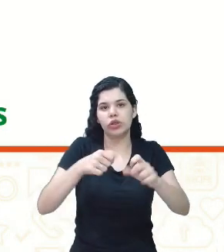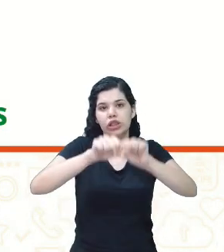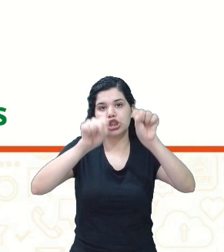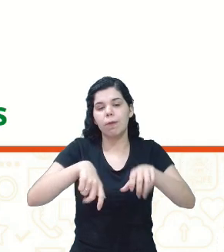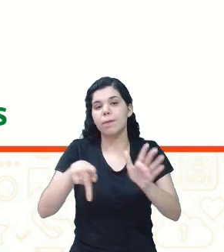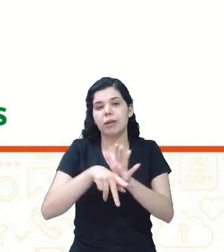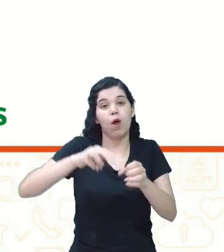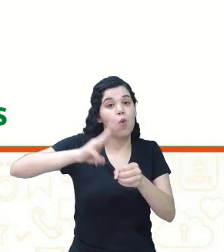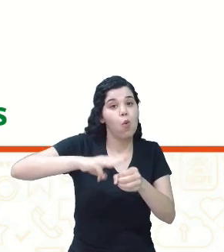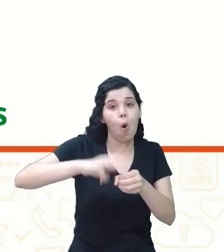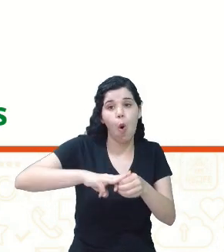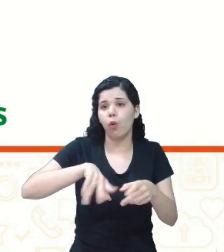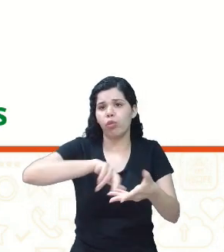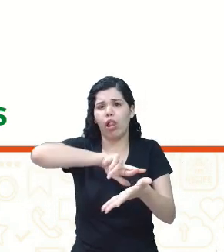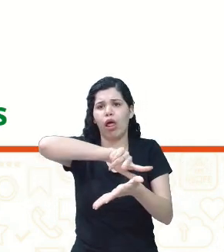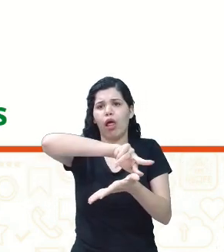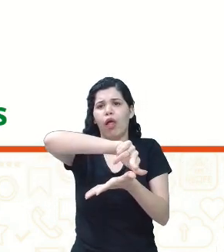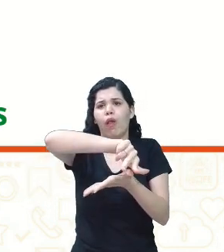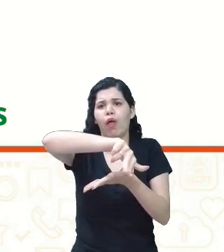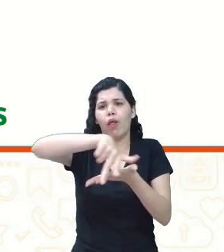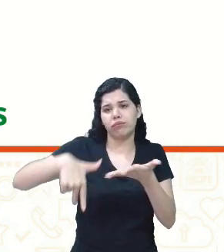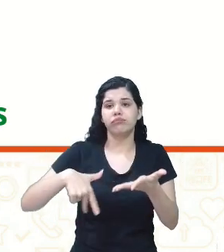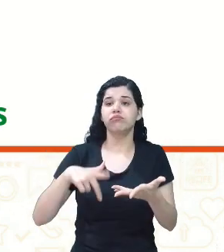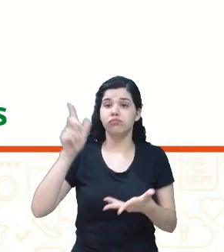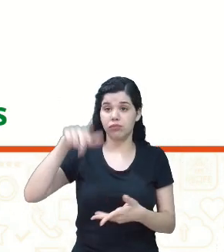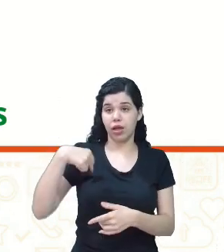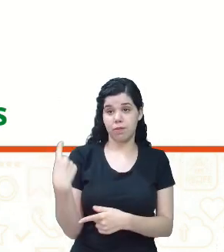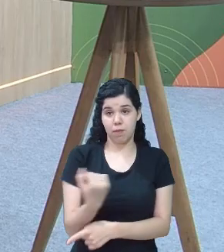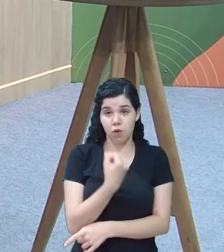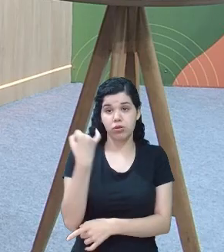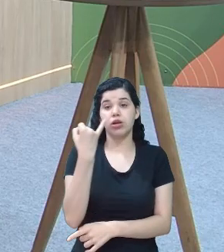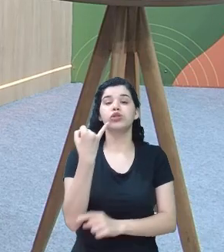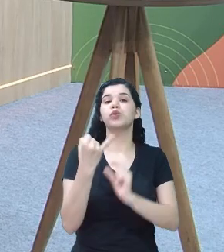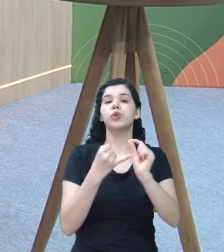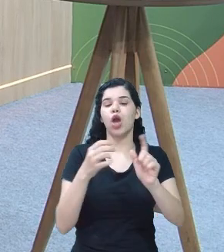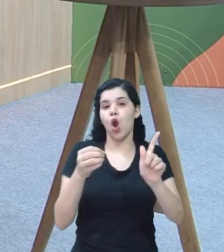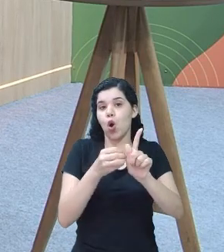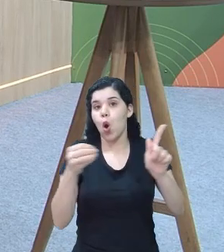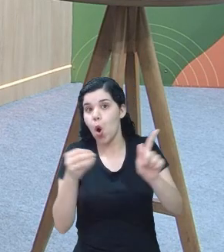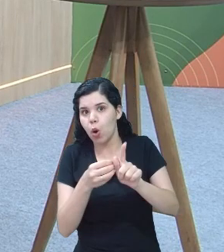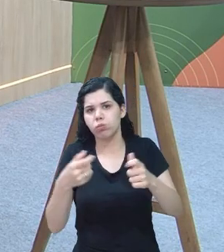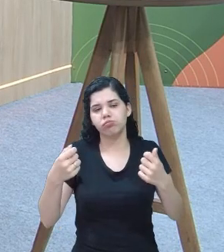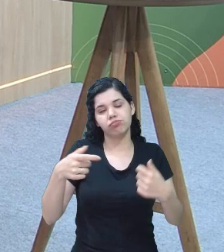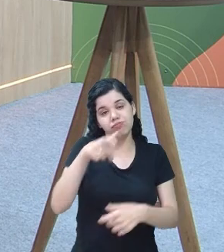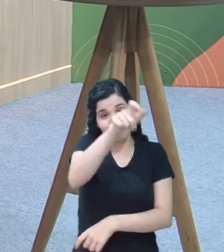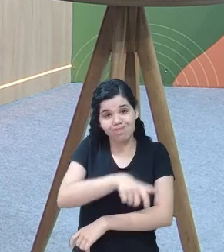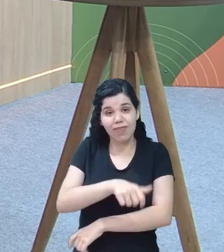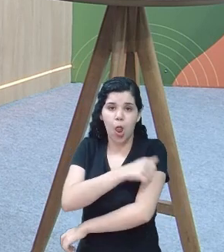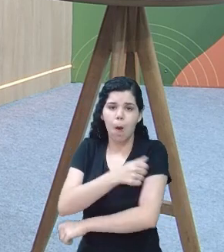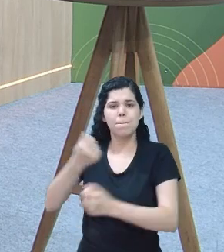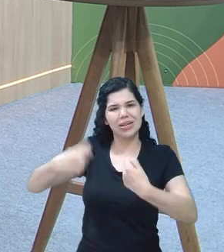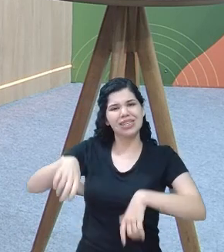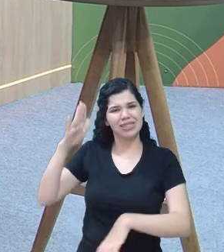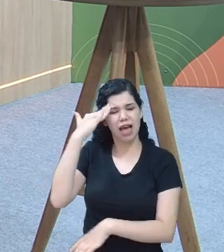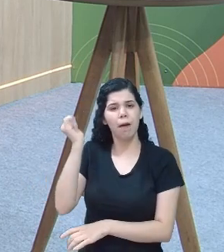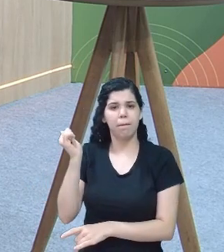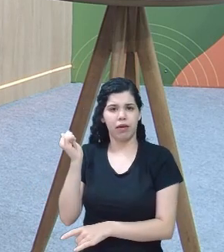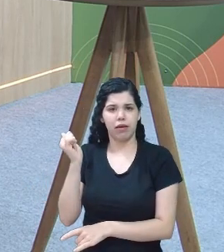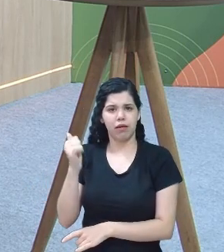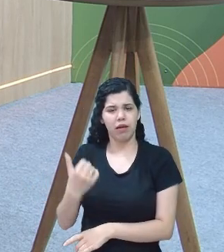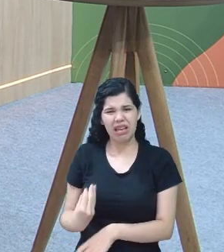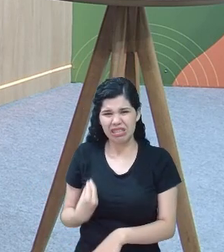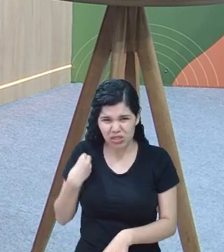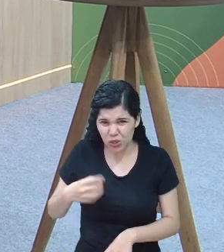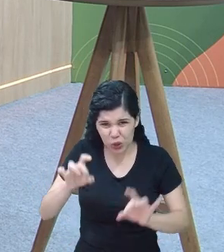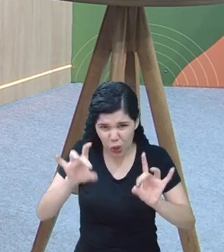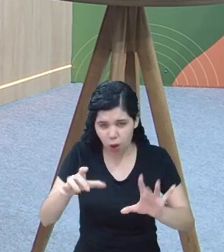Docs, enfim, vários programas. Então, o estudante, ele tem que saber utilizar. Não basta saber que